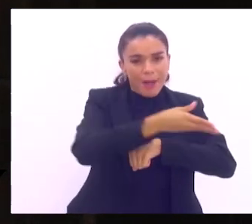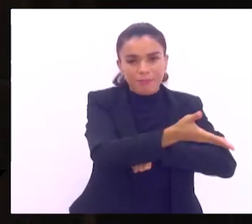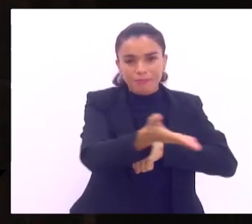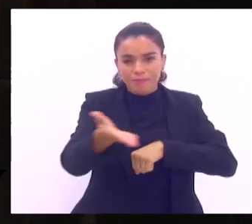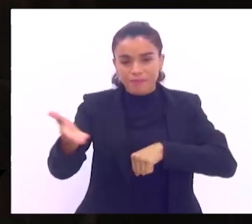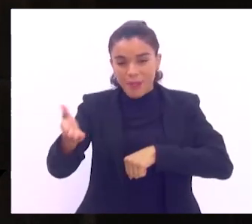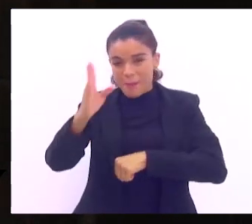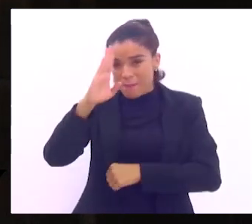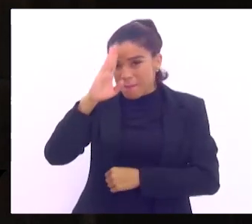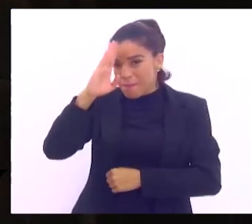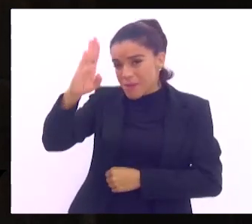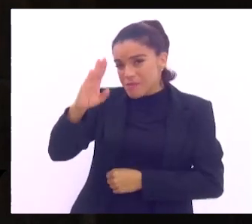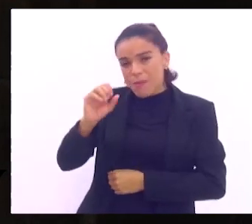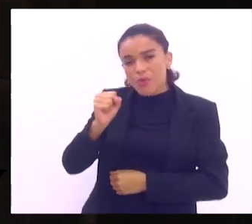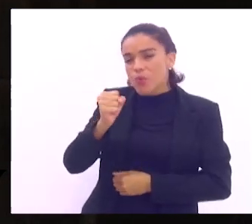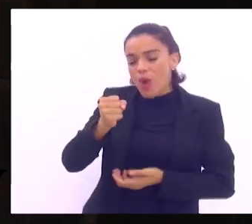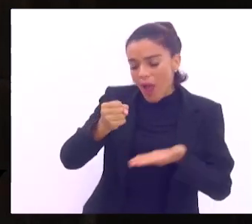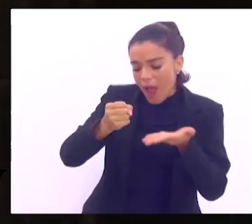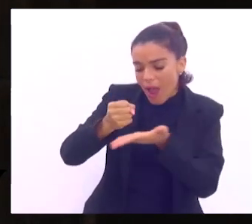principalmente a fundamentação,